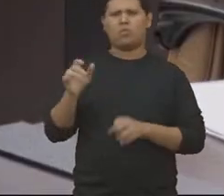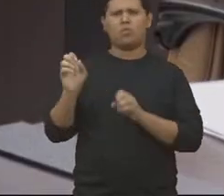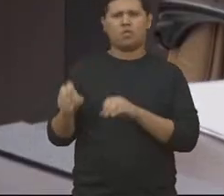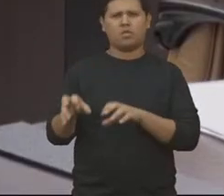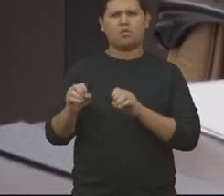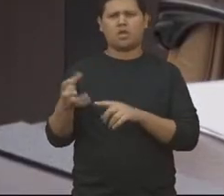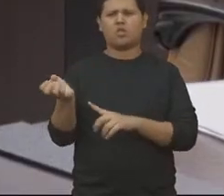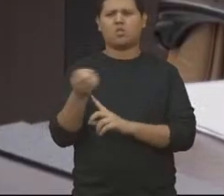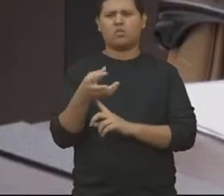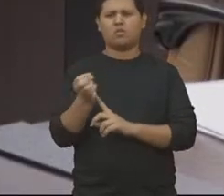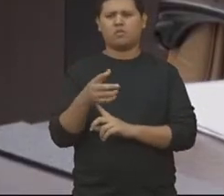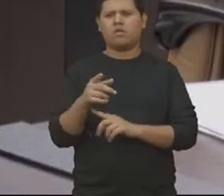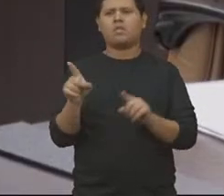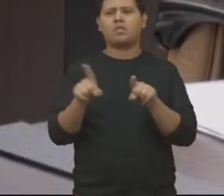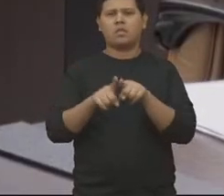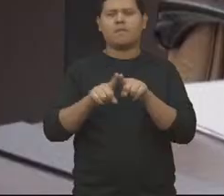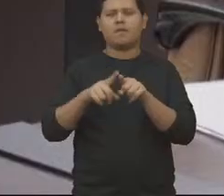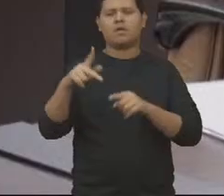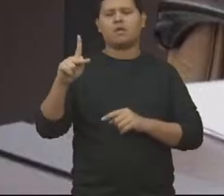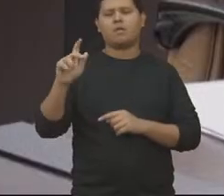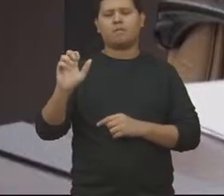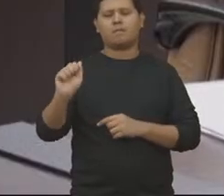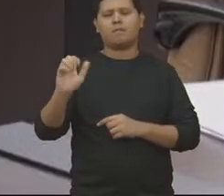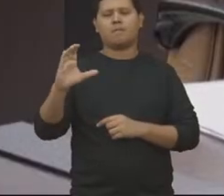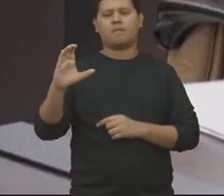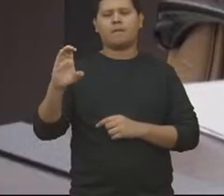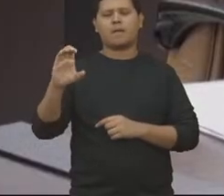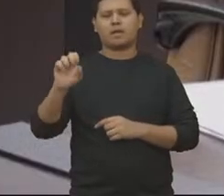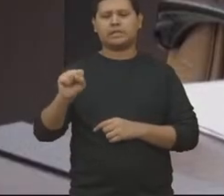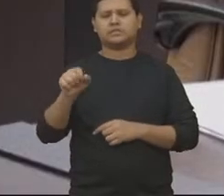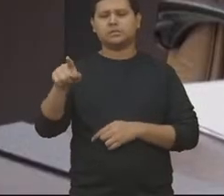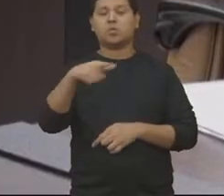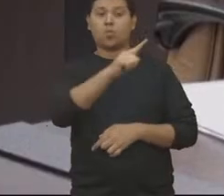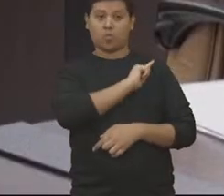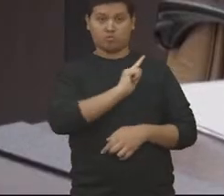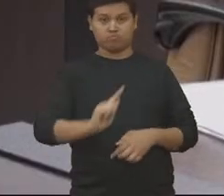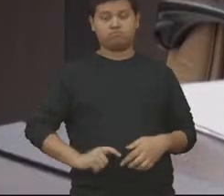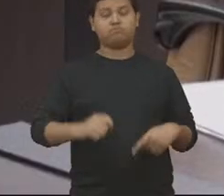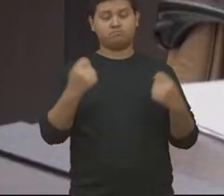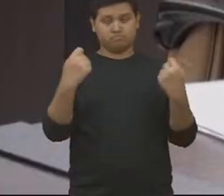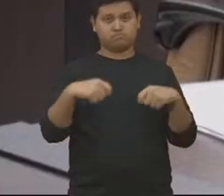às novidades. E os PACs, que o governo precisa também